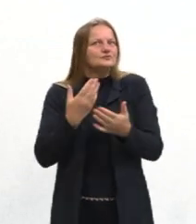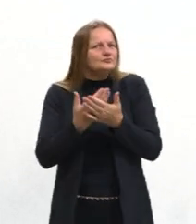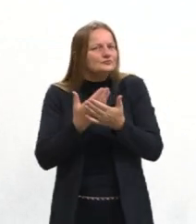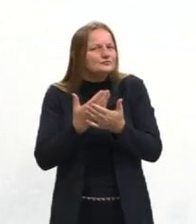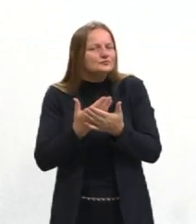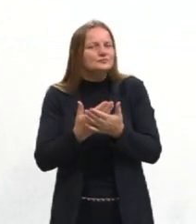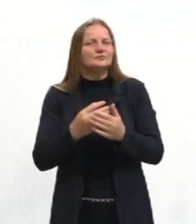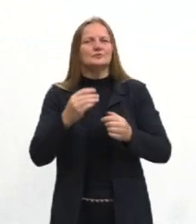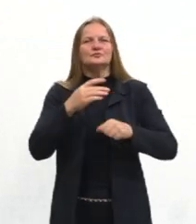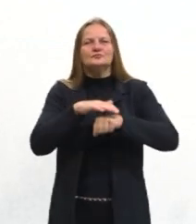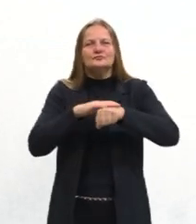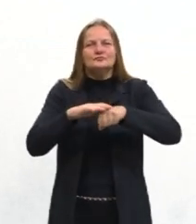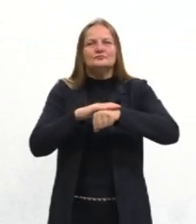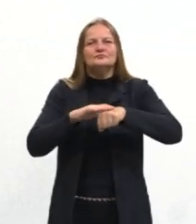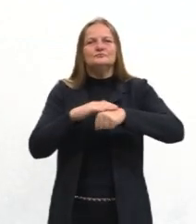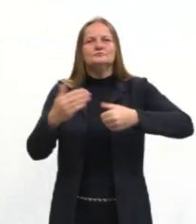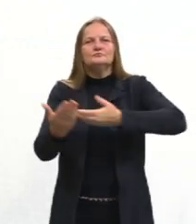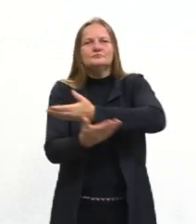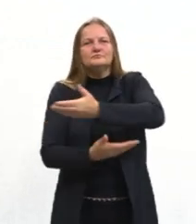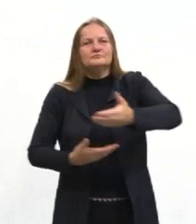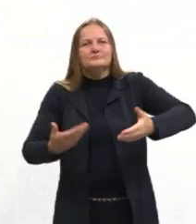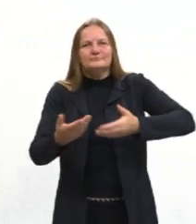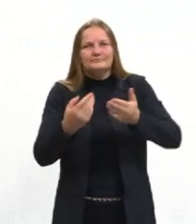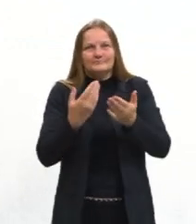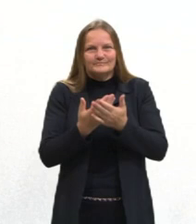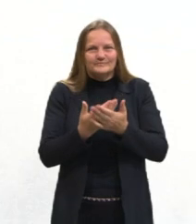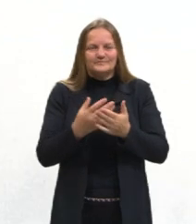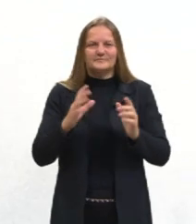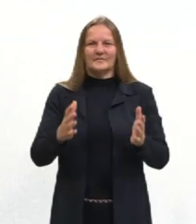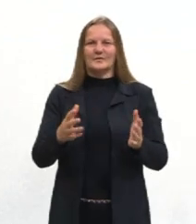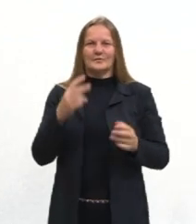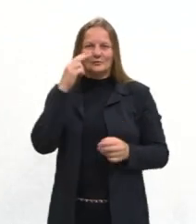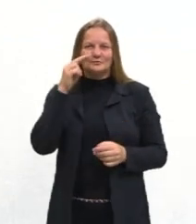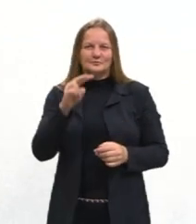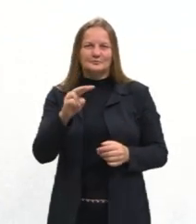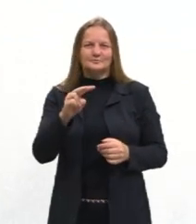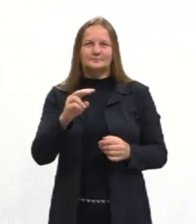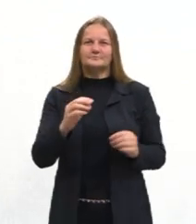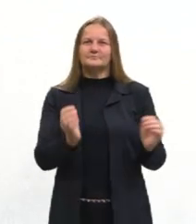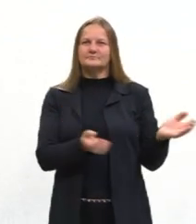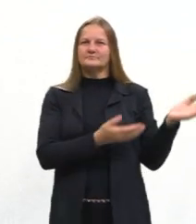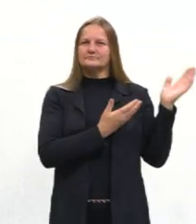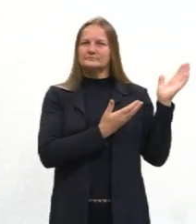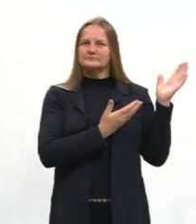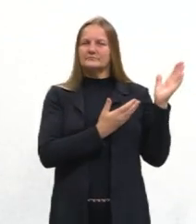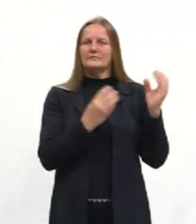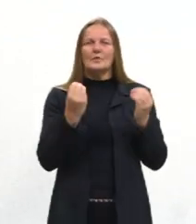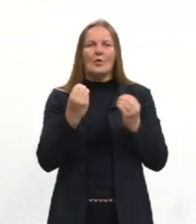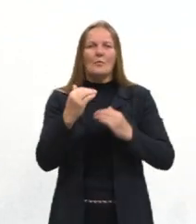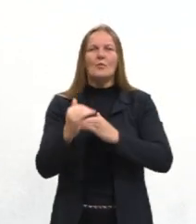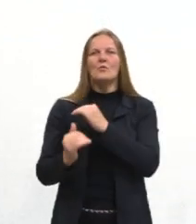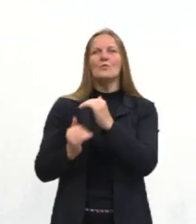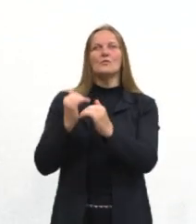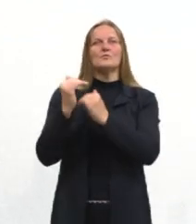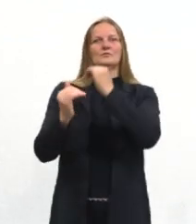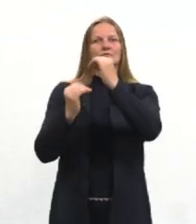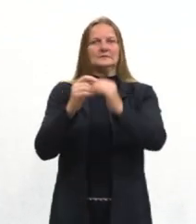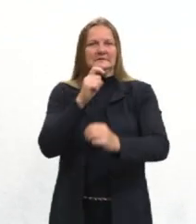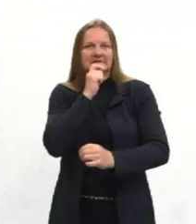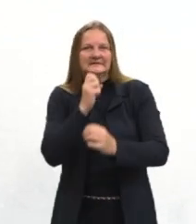que nós vamos falar onde nós estaremos vamos ver então um pouquinho sobre a evolução das plantas